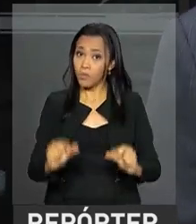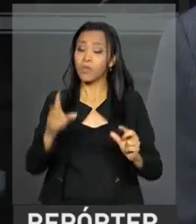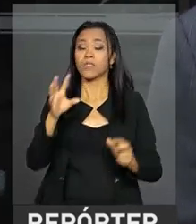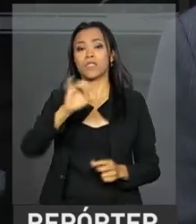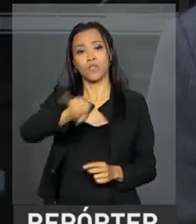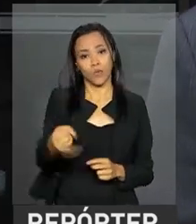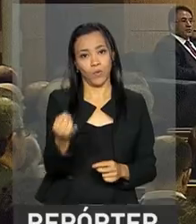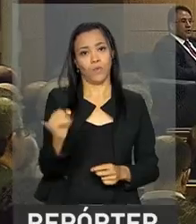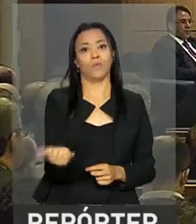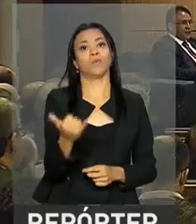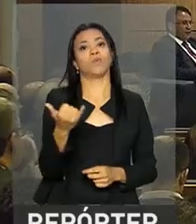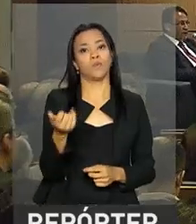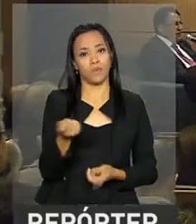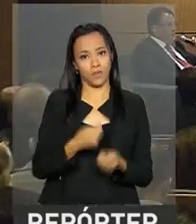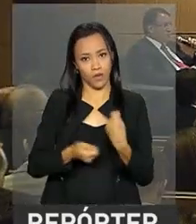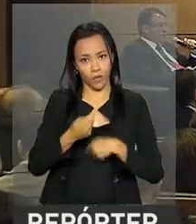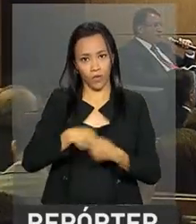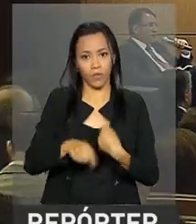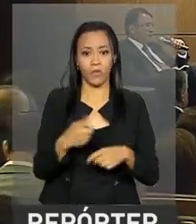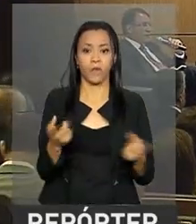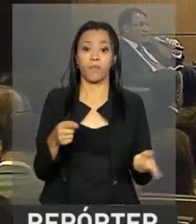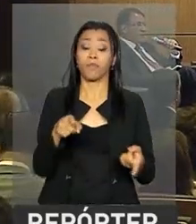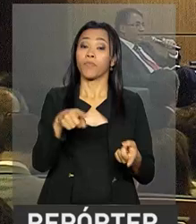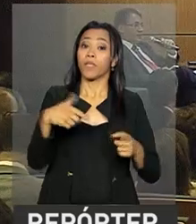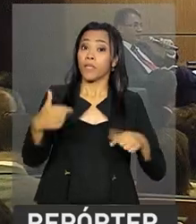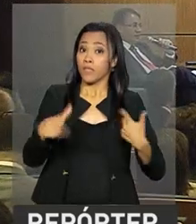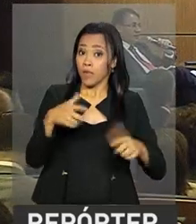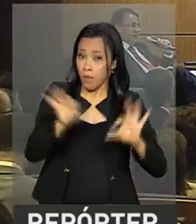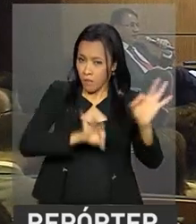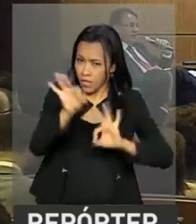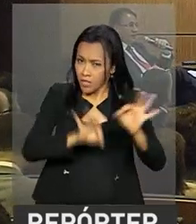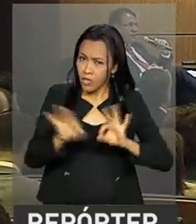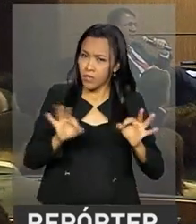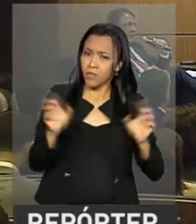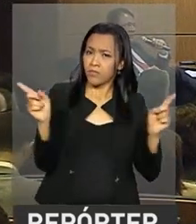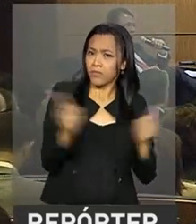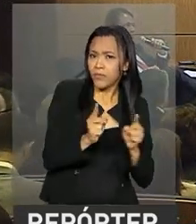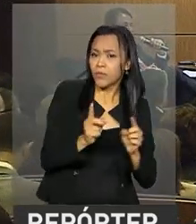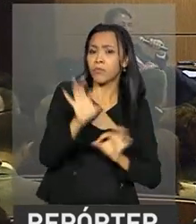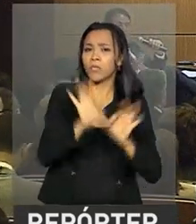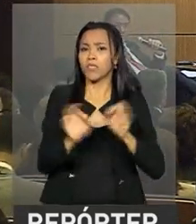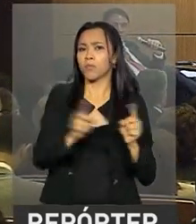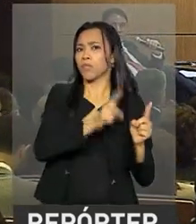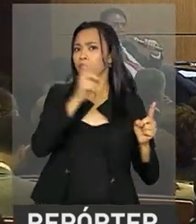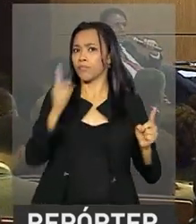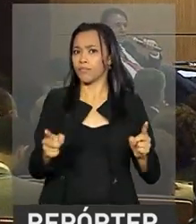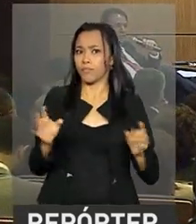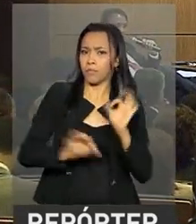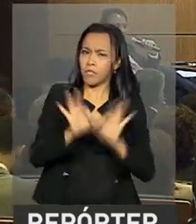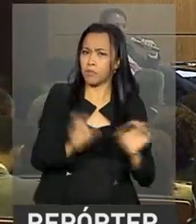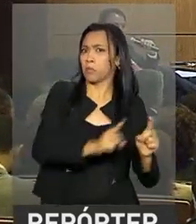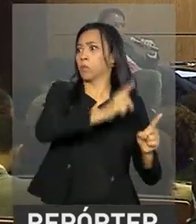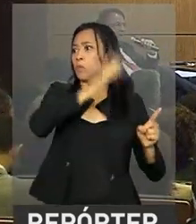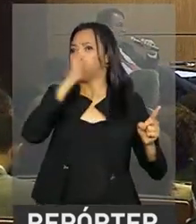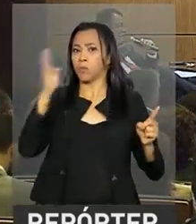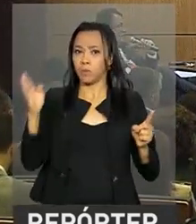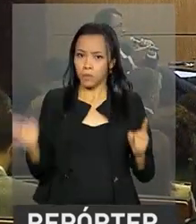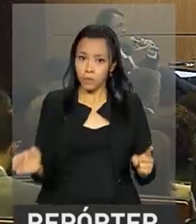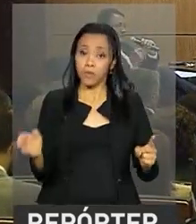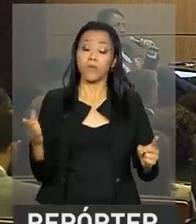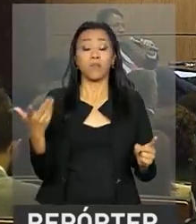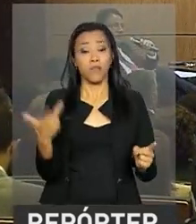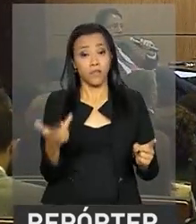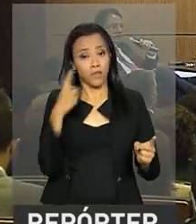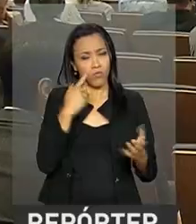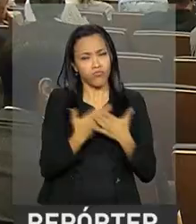juros da economia ações de curto médio e longo prazos algumas já implementadas outras em andamento ou